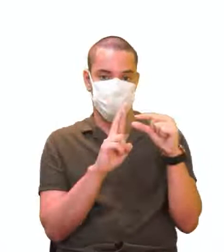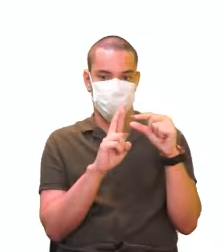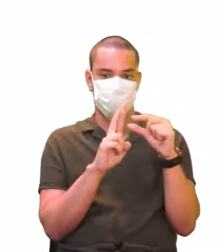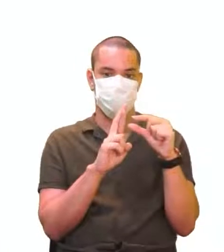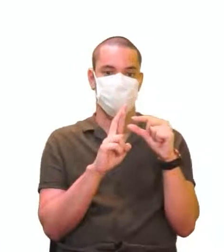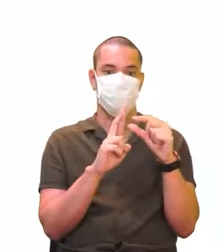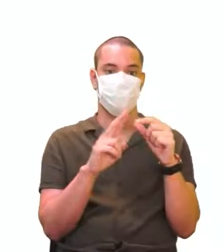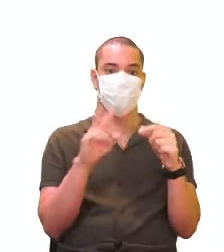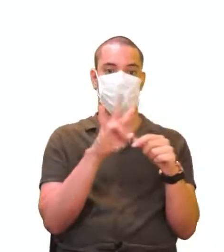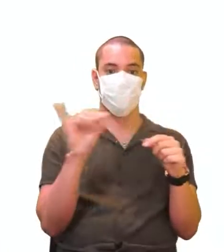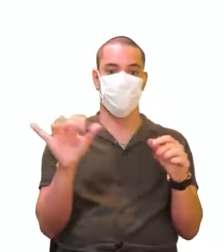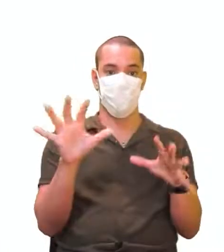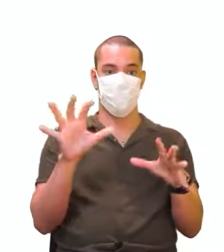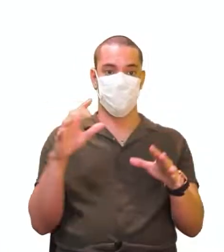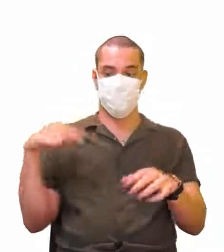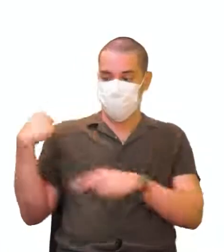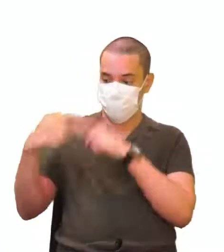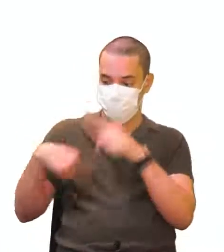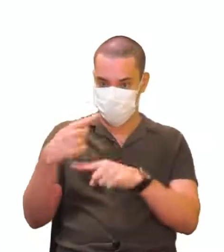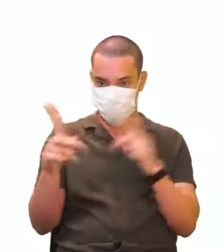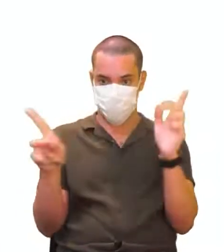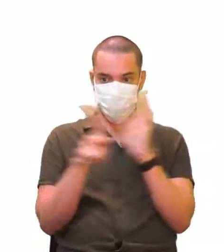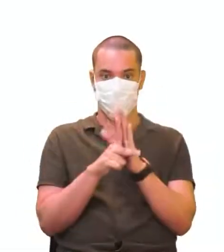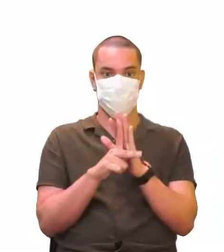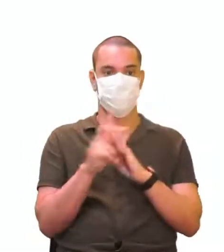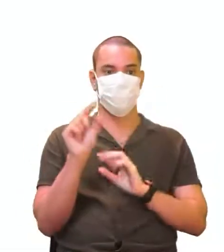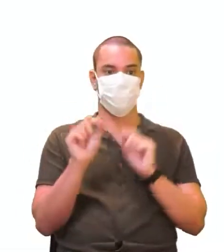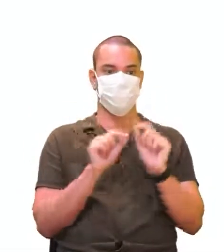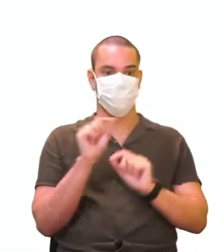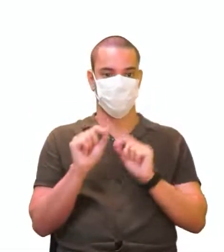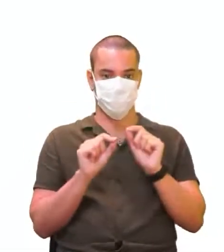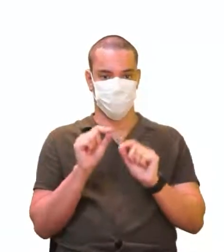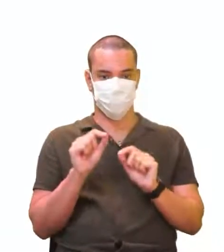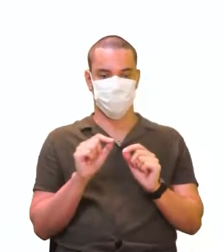ele vai herdar esses heterozigotos aí dos